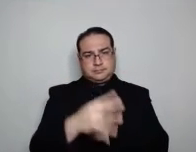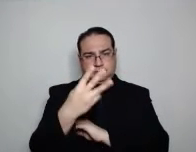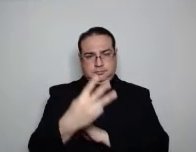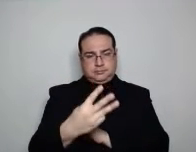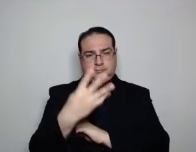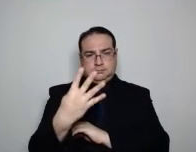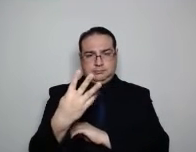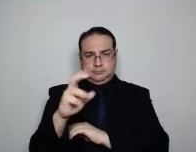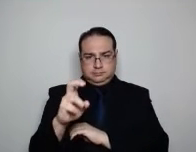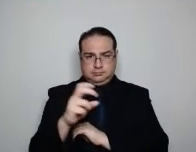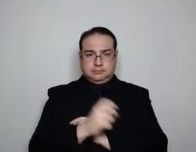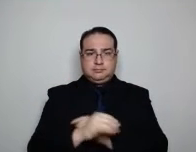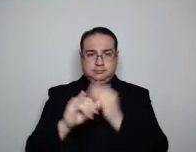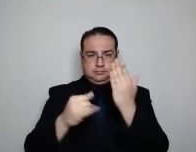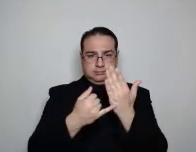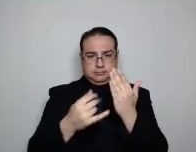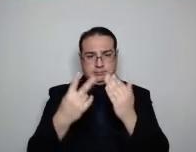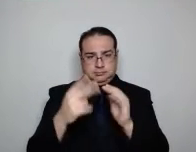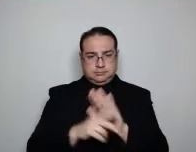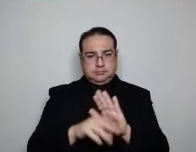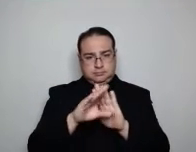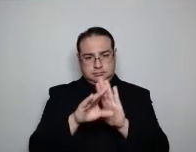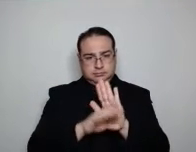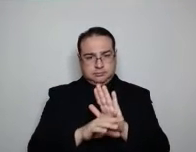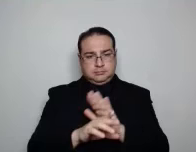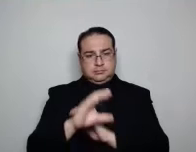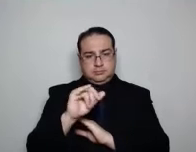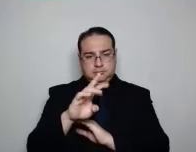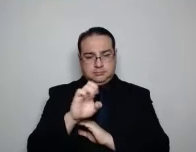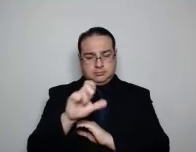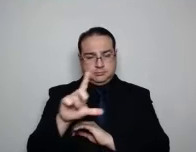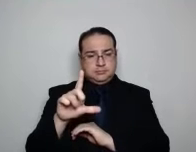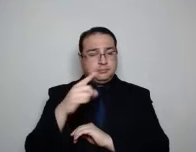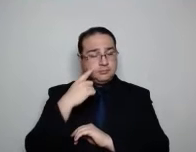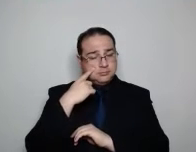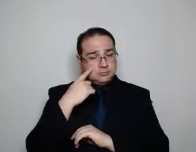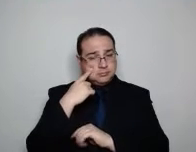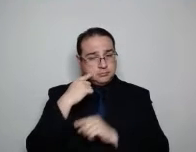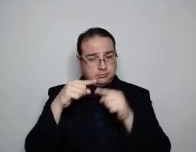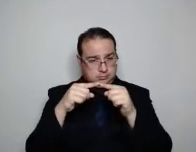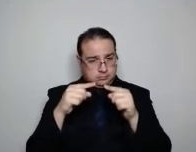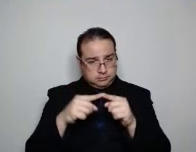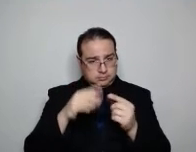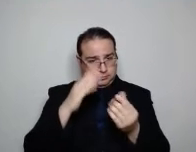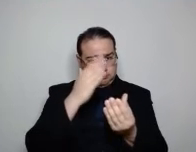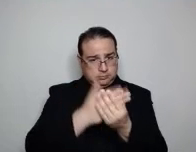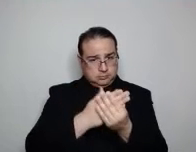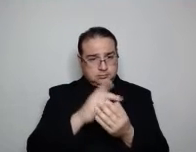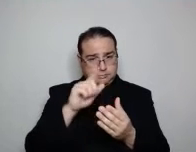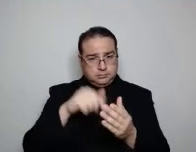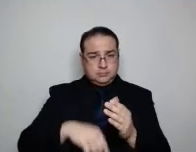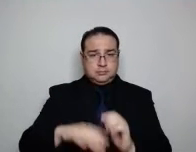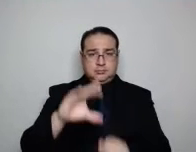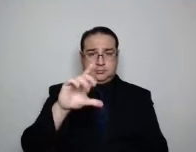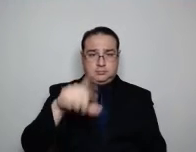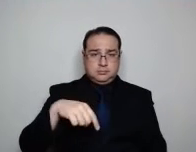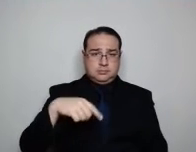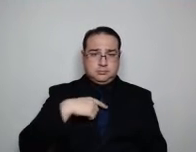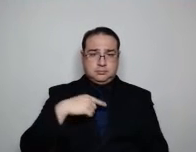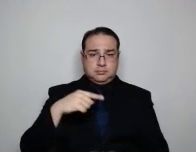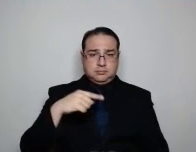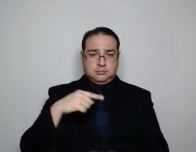inciso 2 do nosso Código de Processo Civil. Na hipótese, é um crédito em desfavor da fazenda